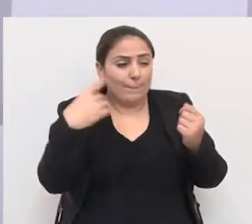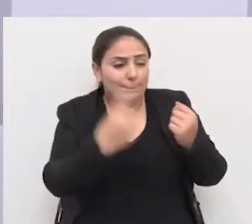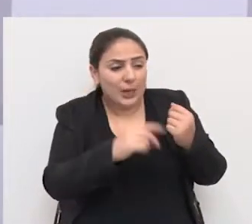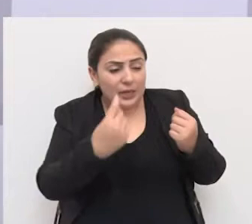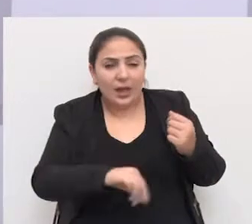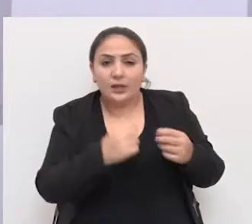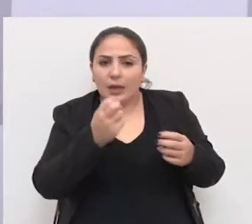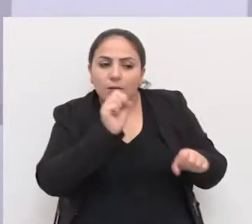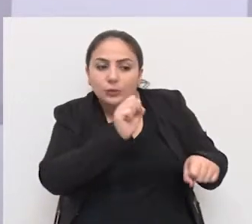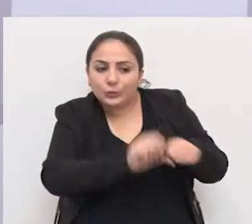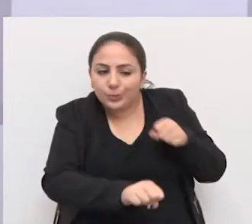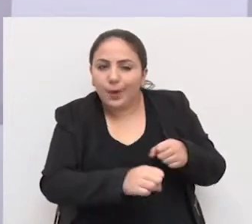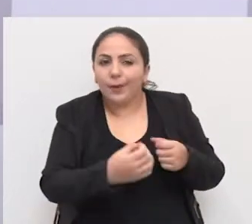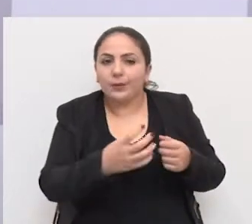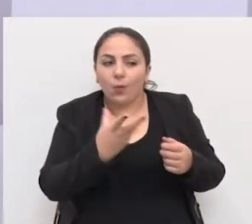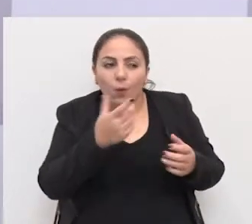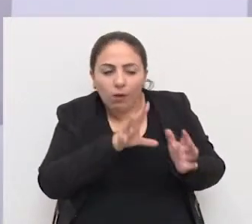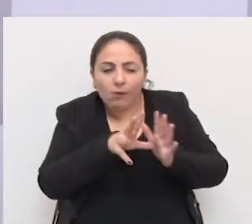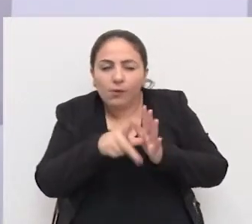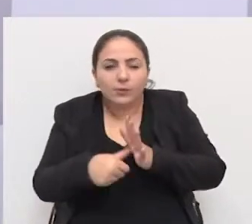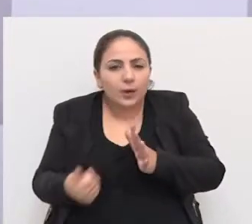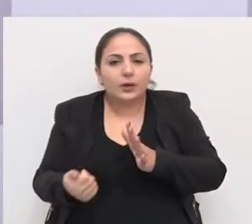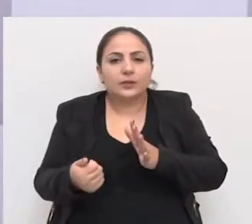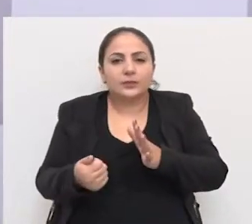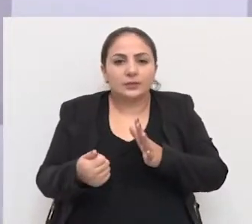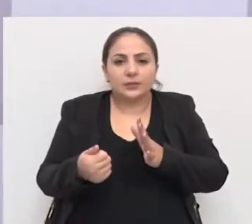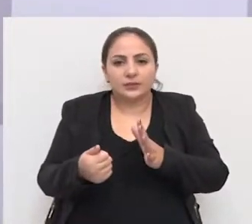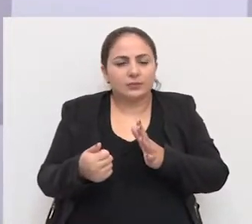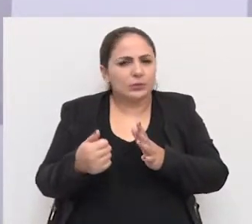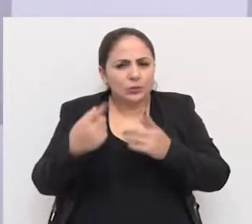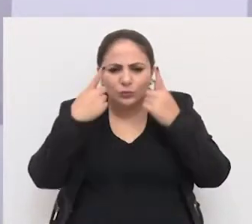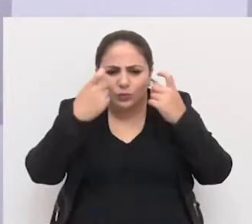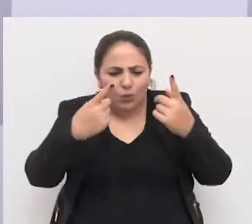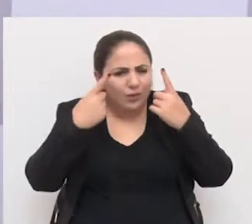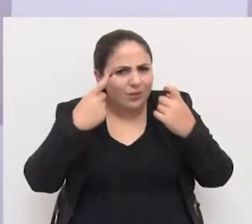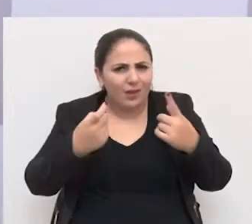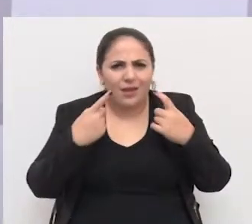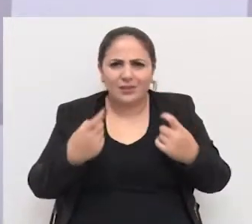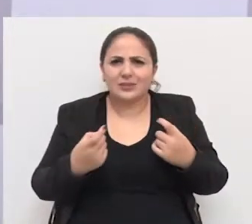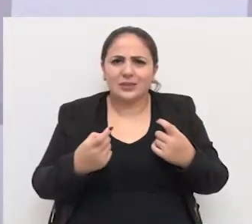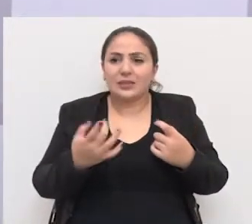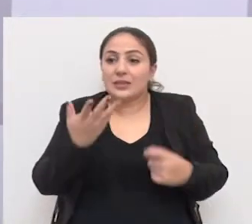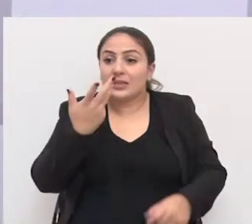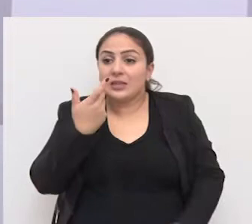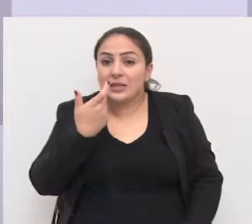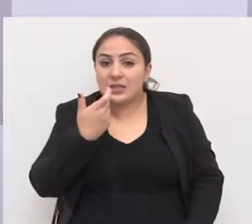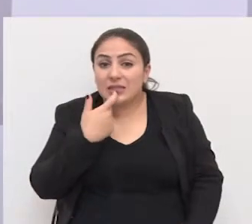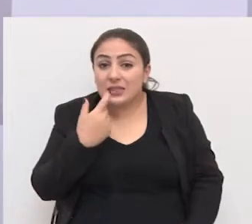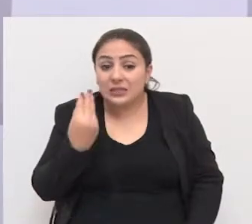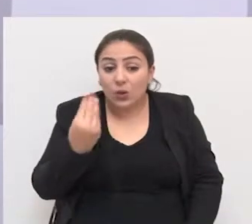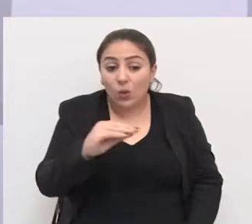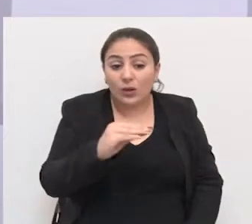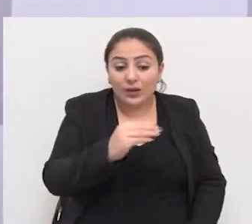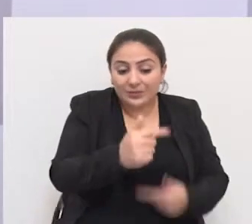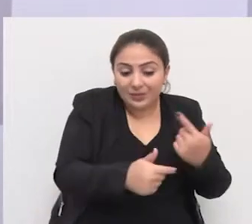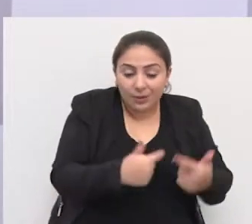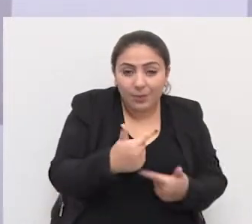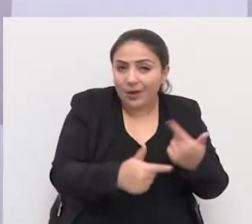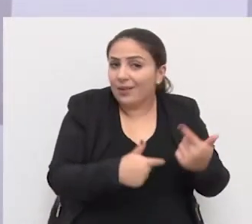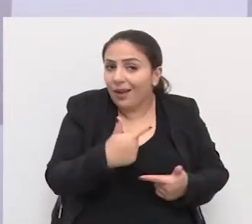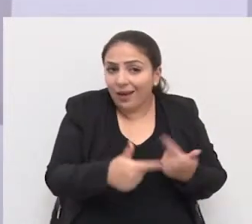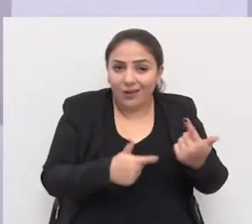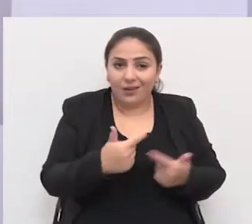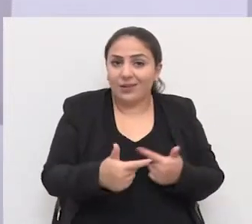são molestadas, que são raptadas, que são violentadas, estupradas, crianças que são colocadas no